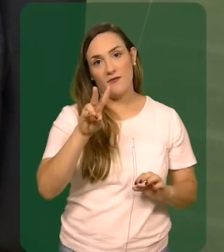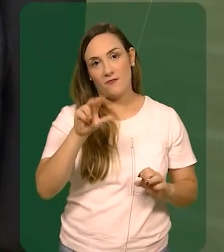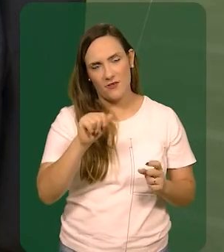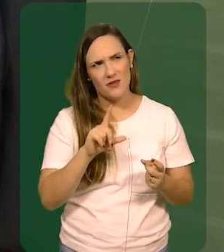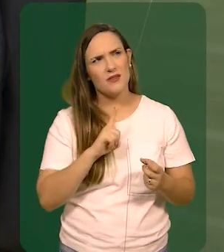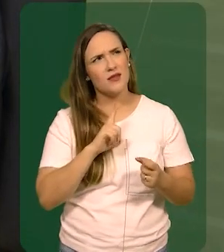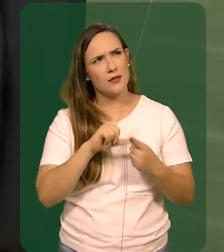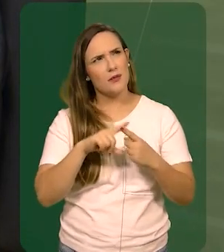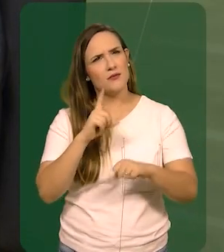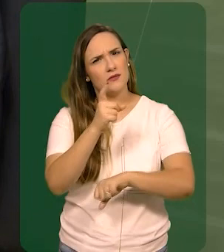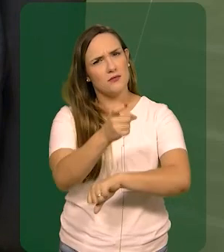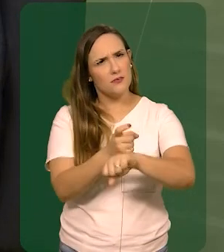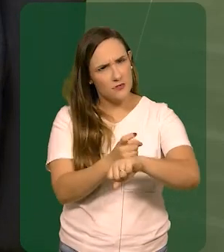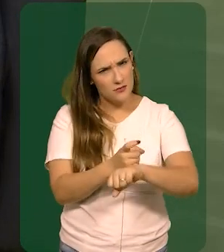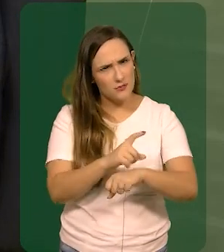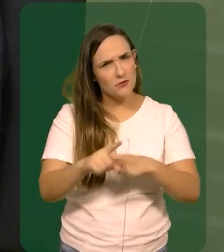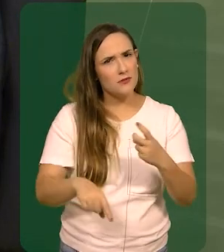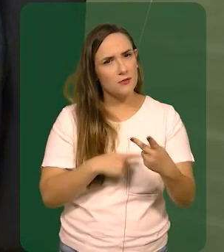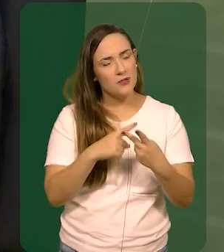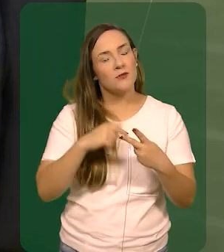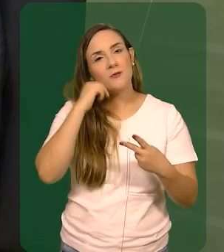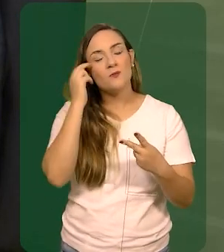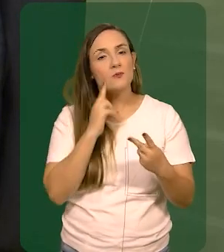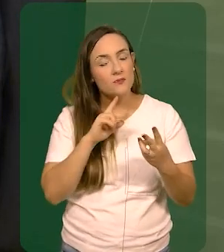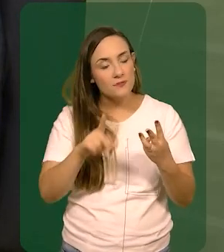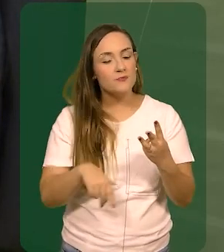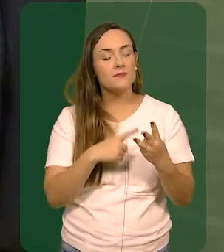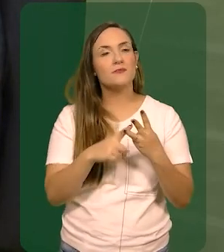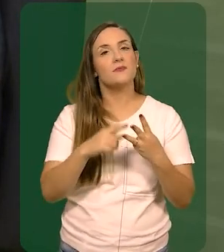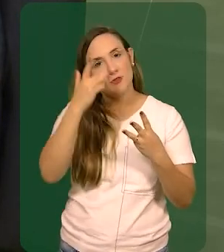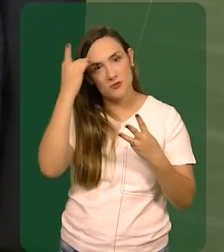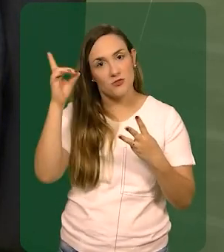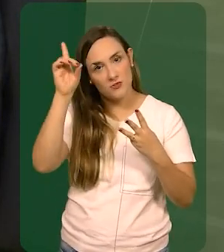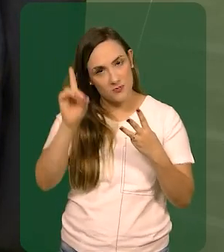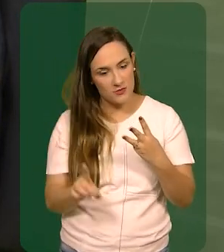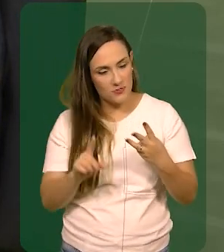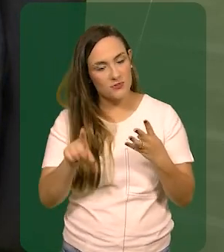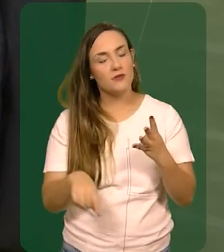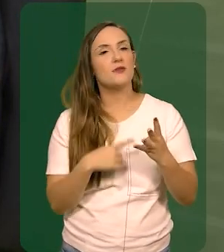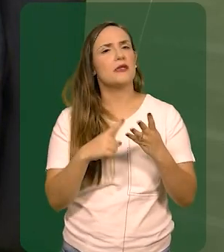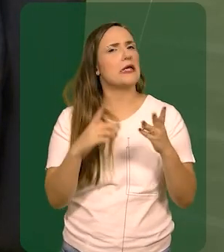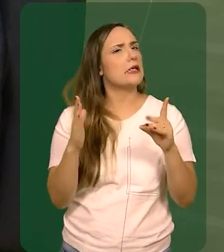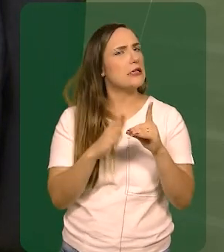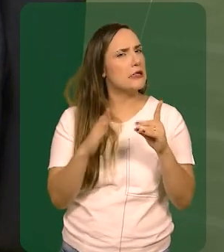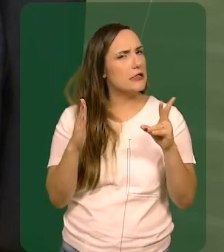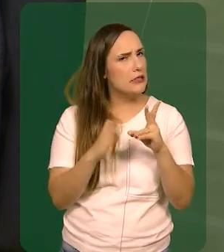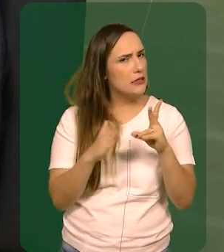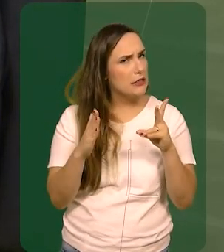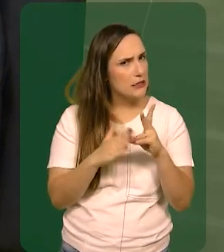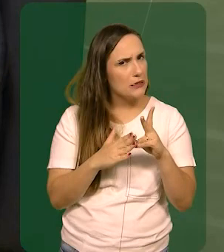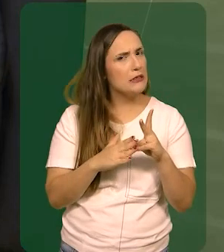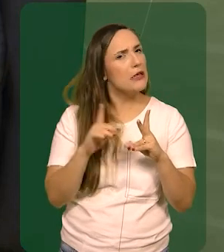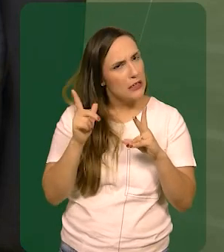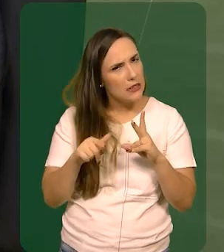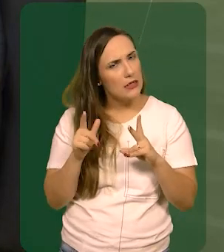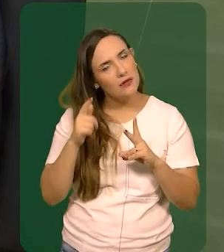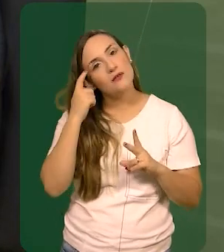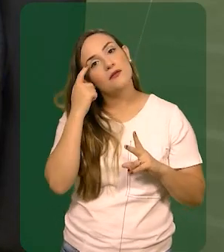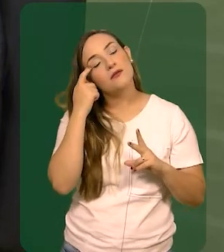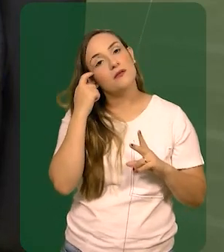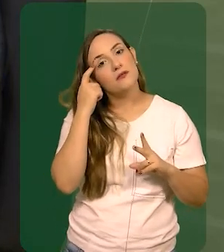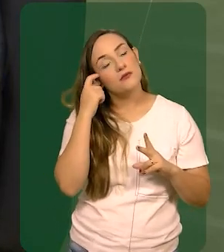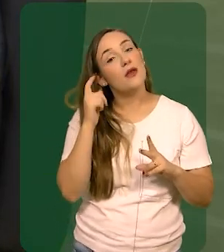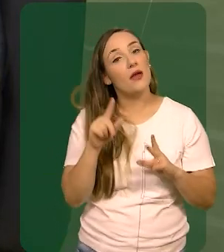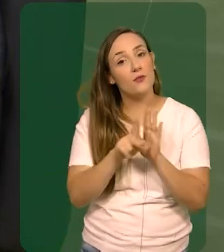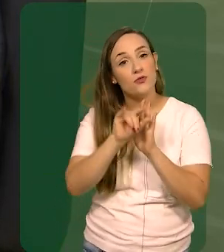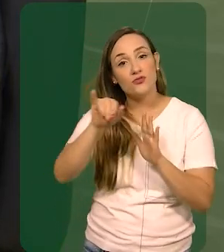Viva, ele tem jovens quilombolas, jovens negros com deficiência, né? Os indígenas,